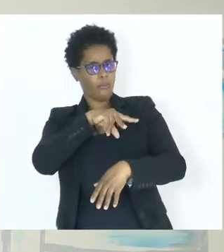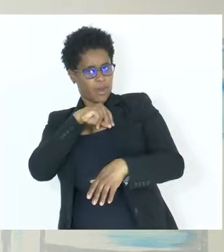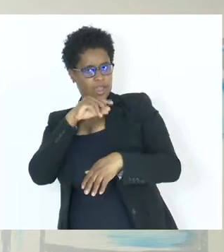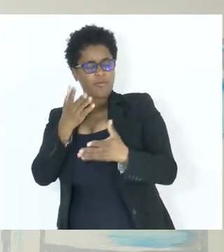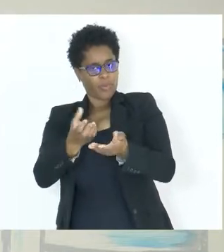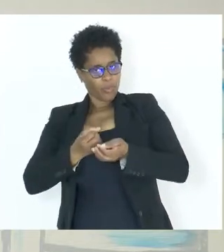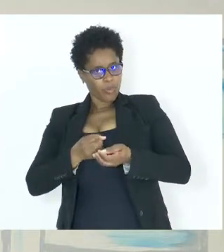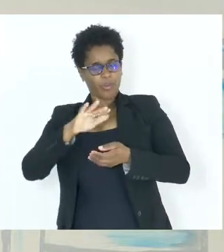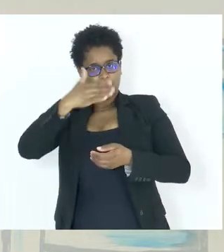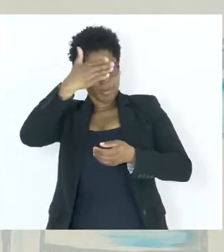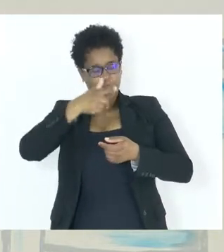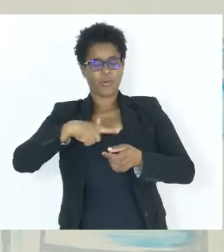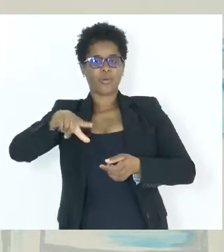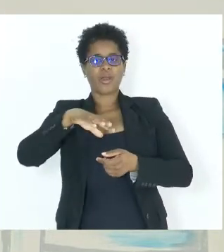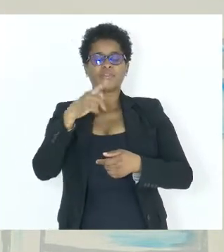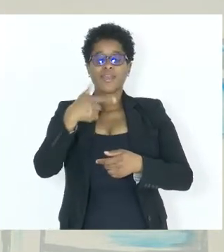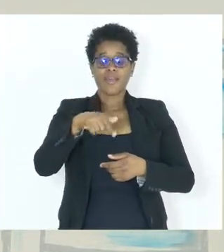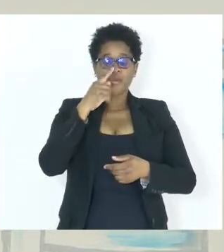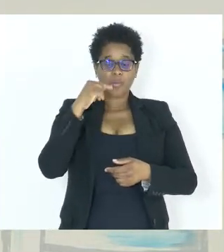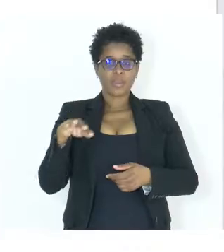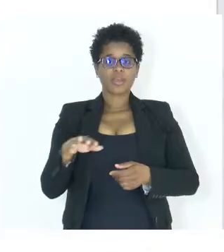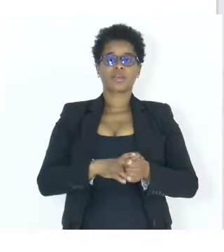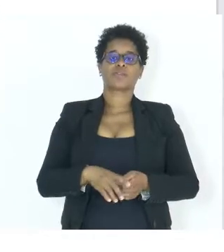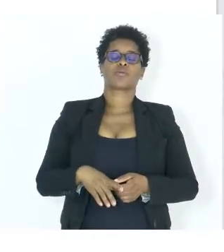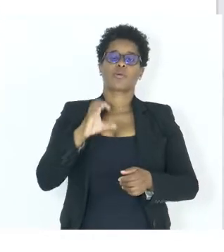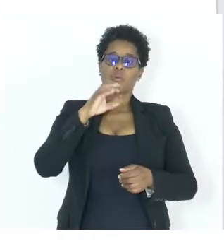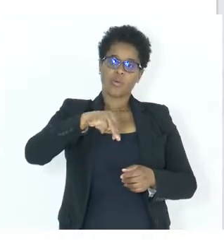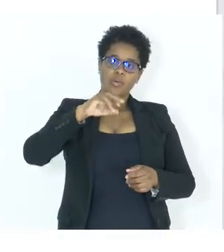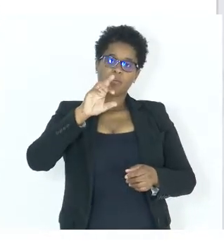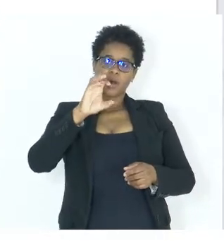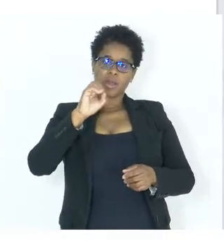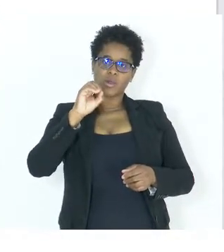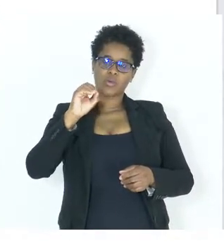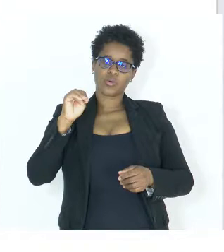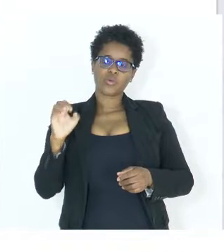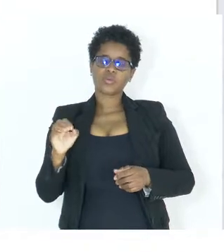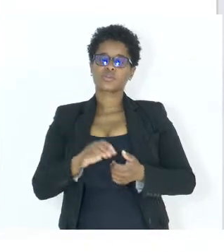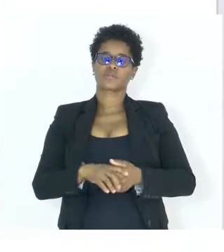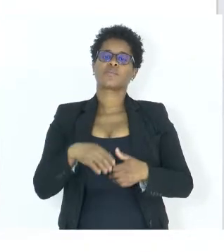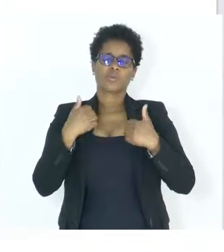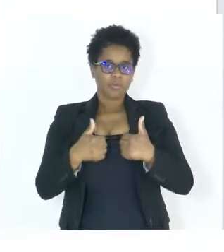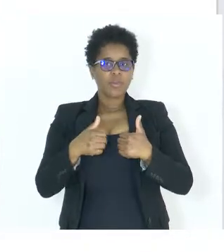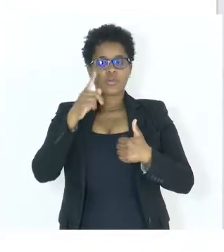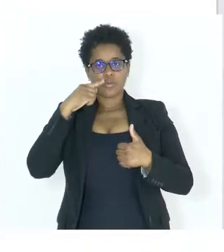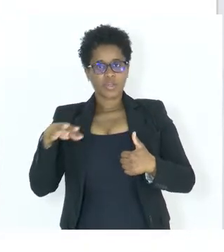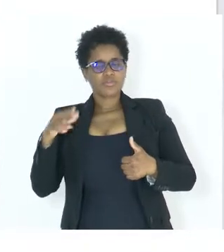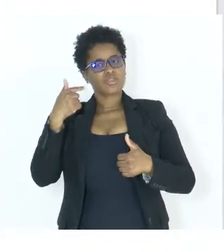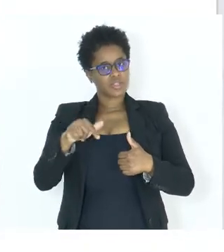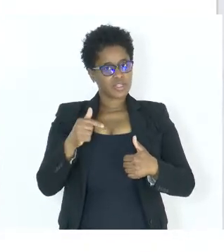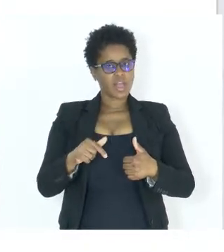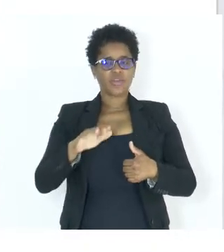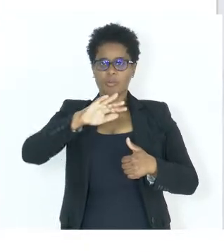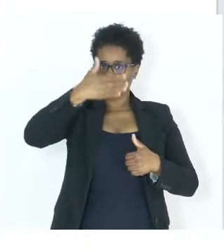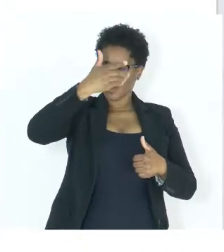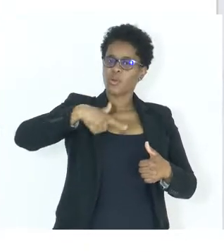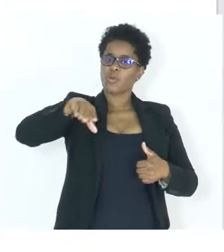do primeiro lugar? Temos o menino Marcos, muito bem. O menino Marcos está no